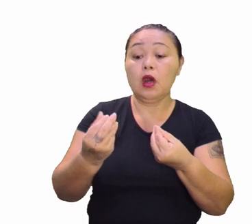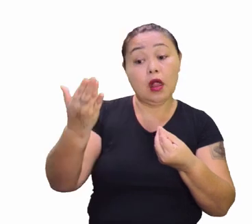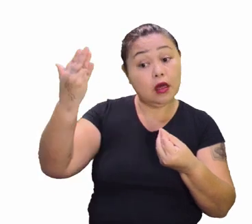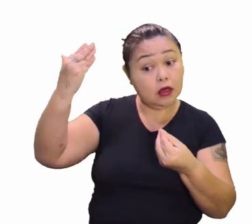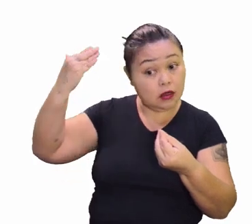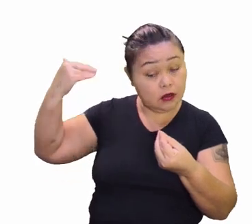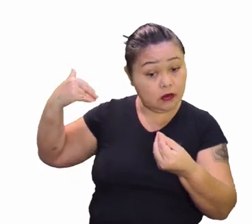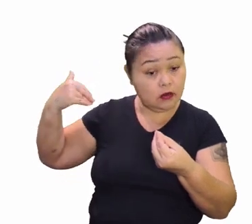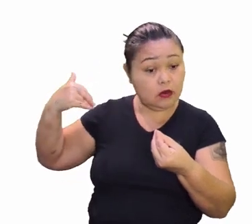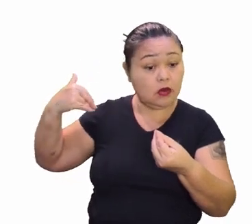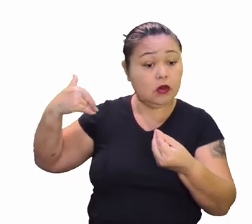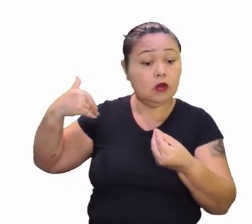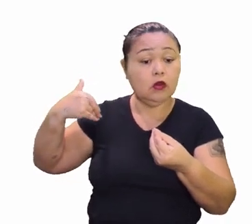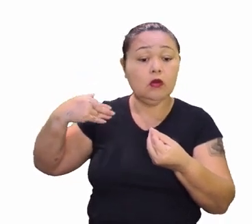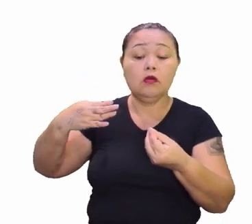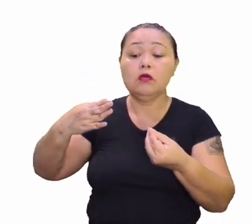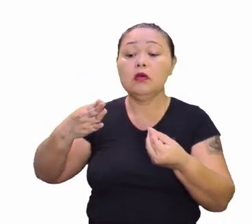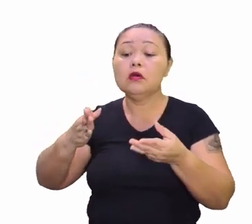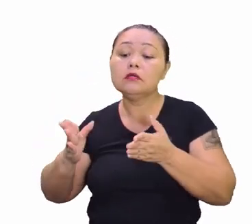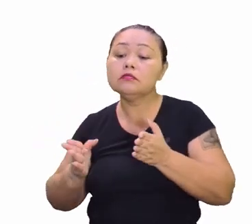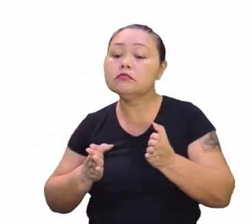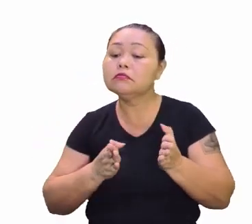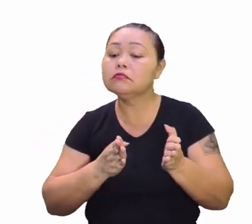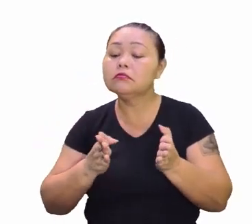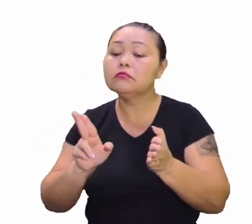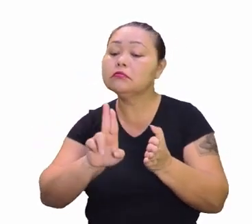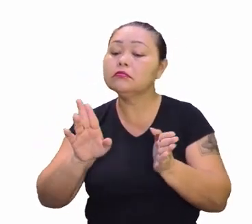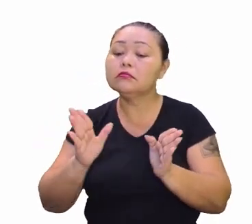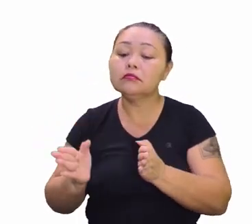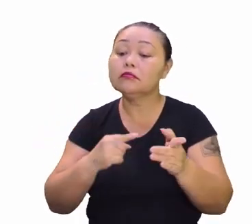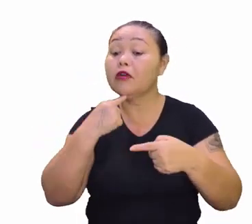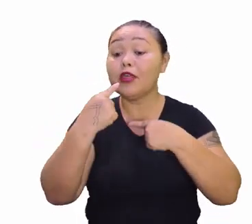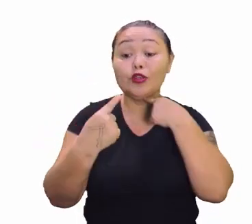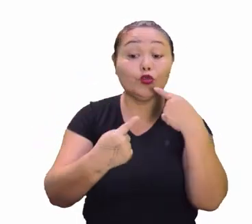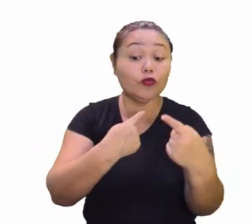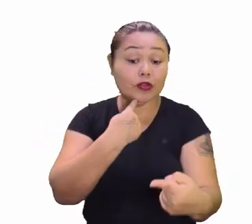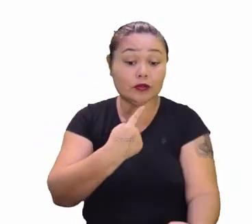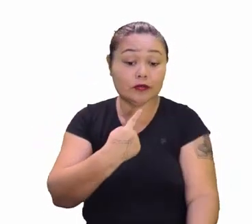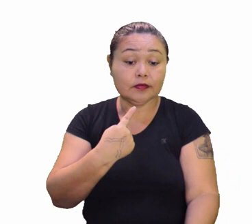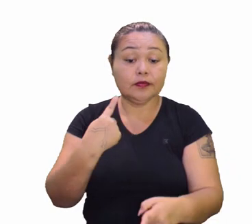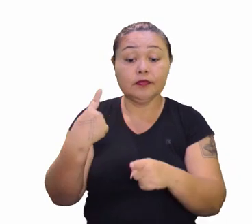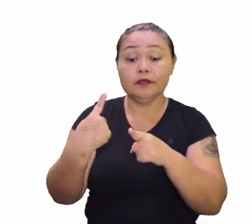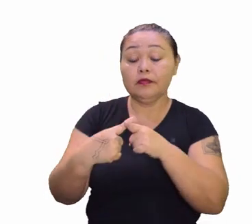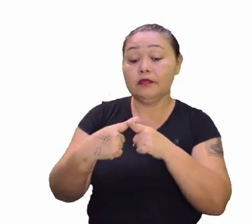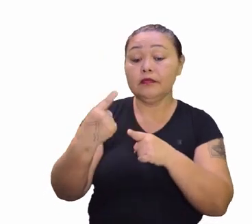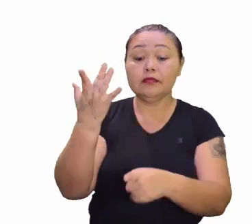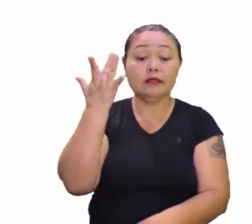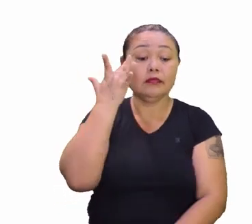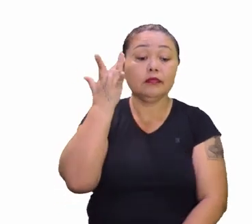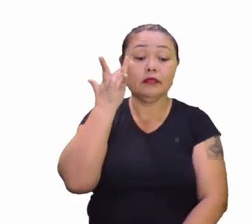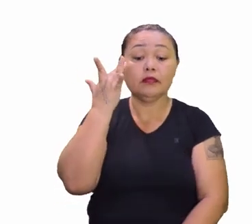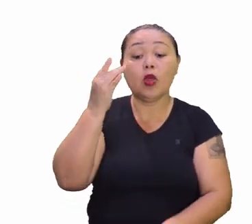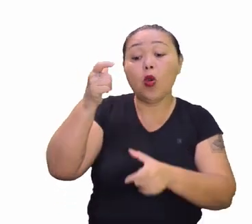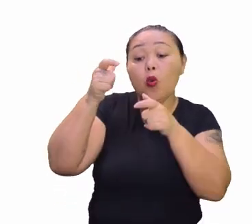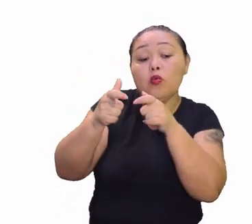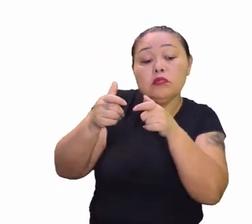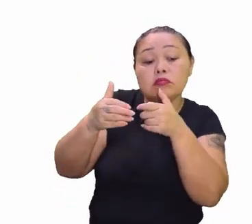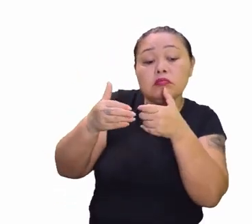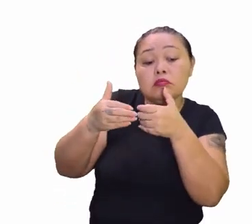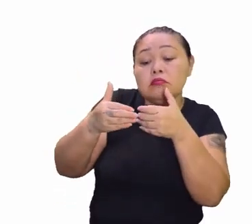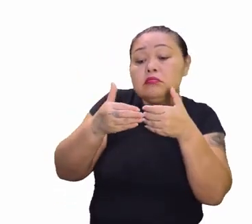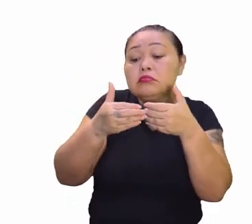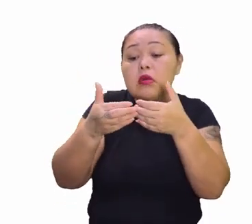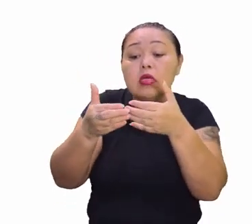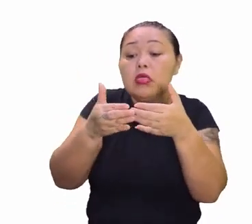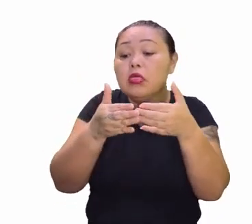batizado naquela ocasião com o nome de Rio das Dúvidas, porque não se sabia onde